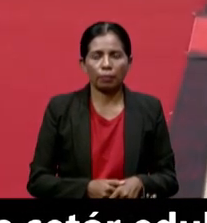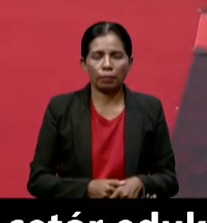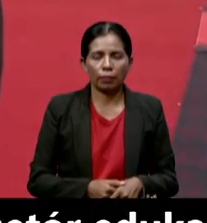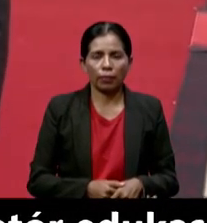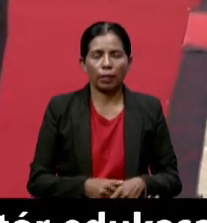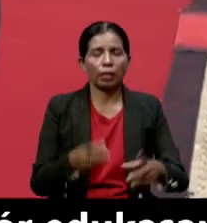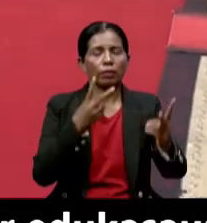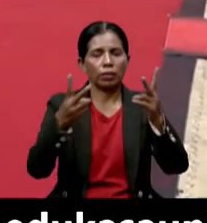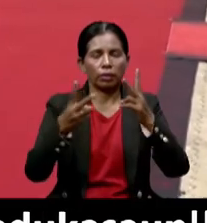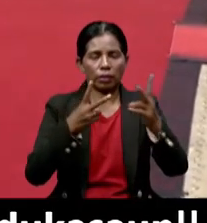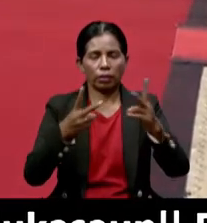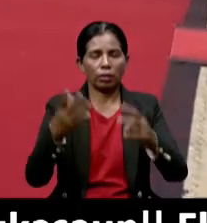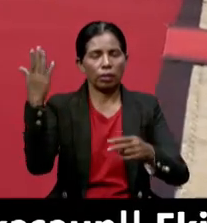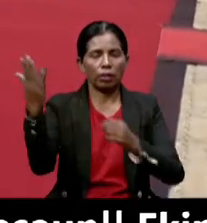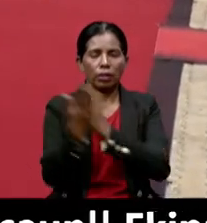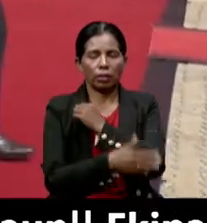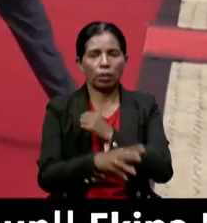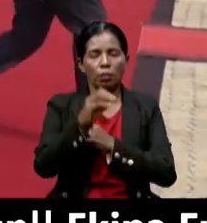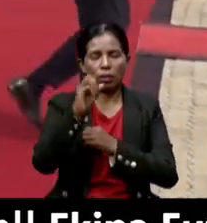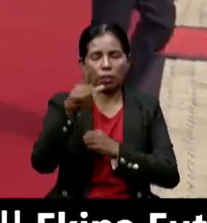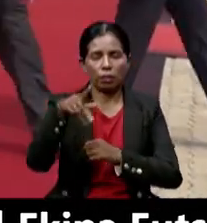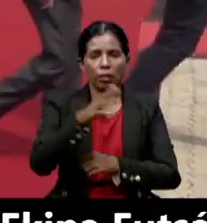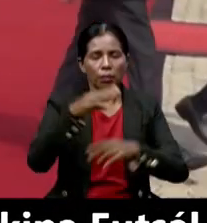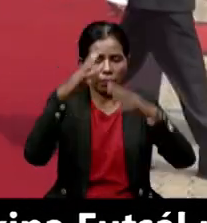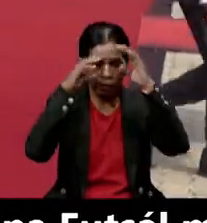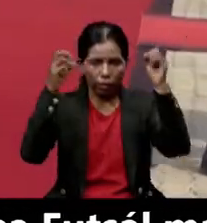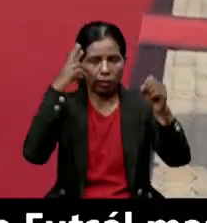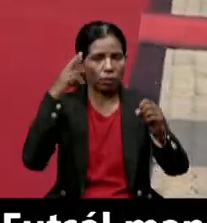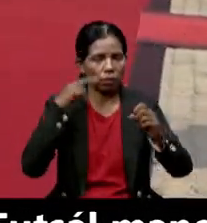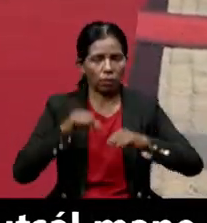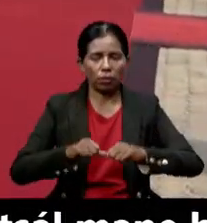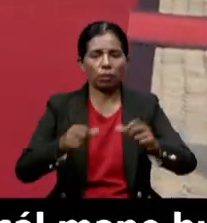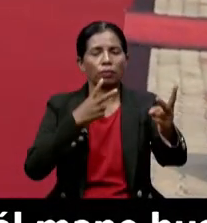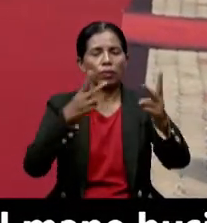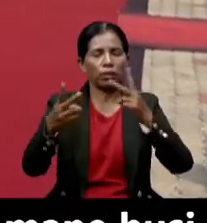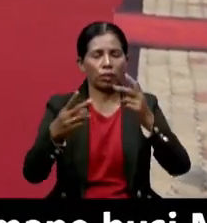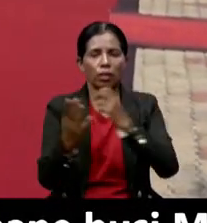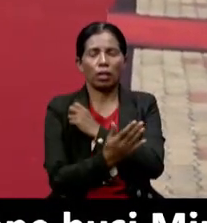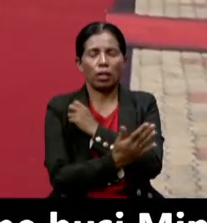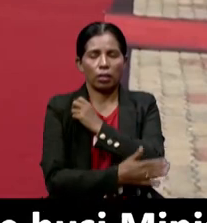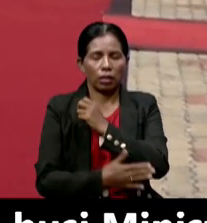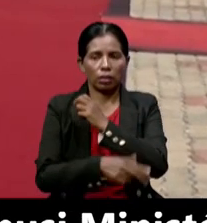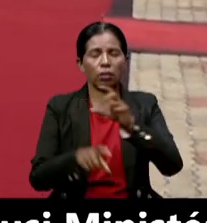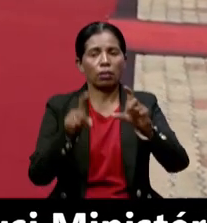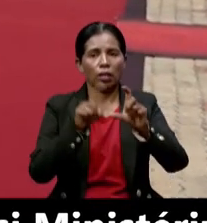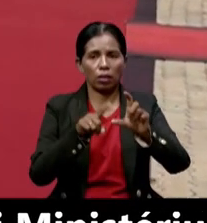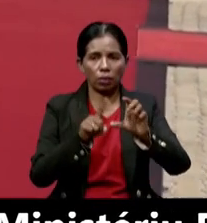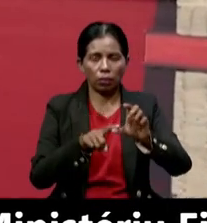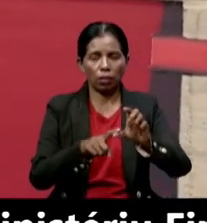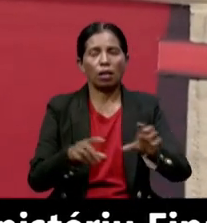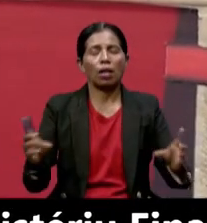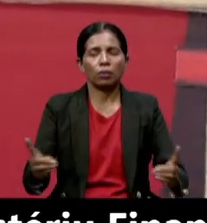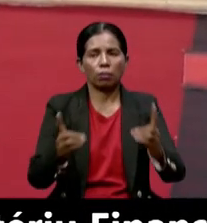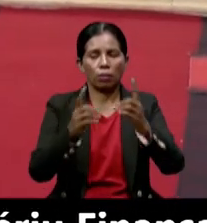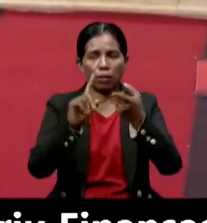Rafael visita Estado em Moçambique, presidente da República, Zeramos Horta. Continua a visita Estado para Luanda, Angola, onde é serumado o